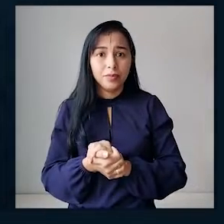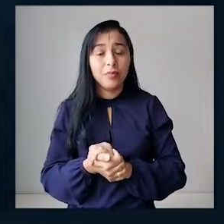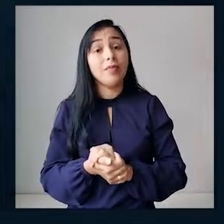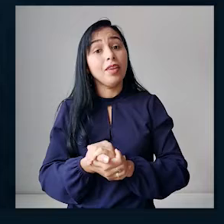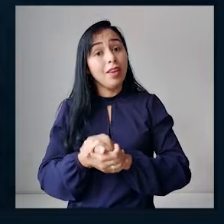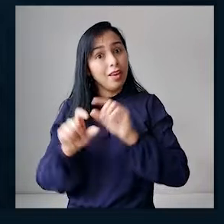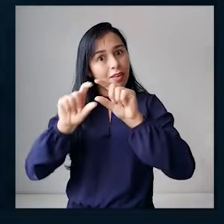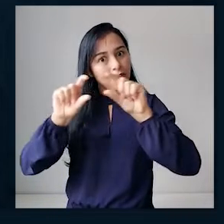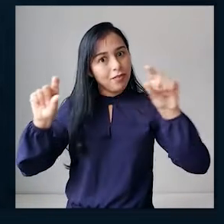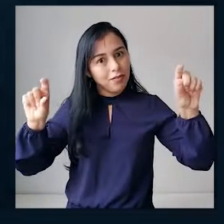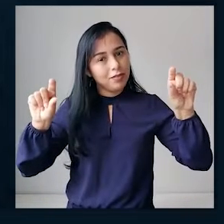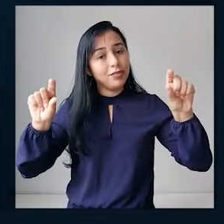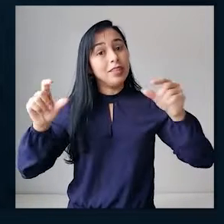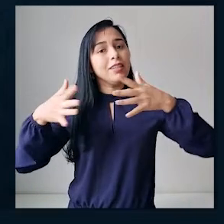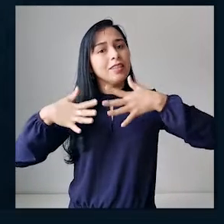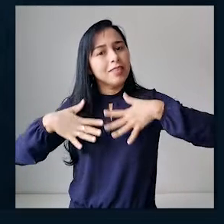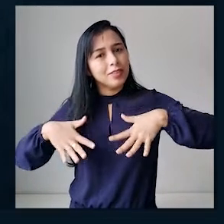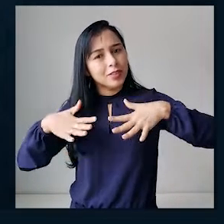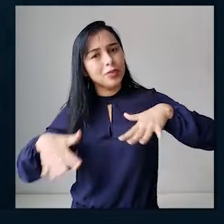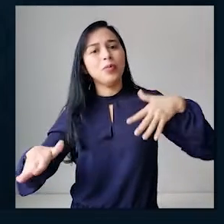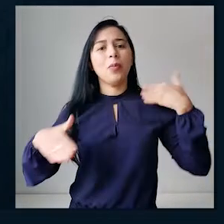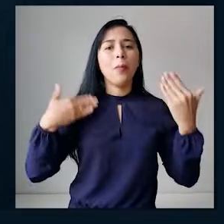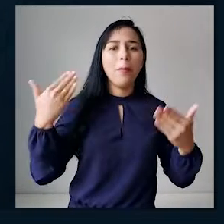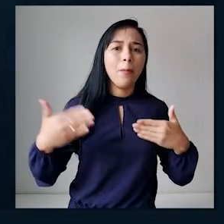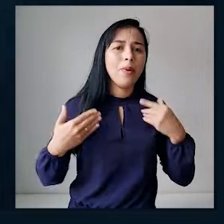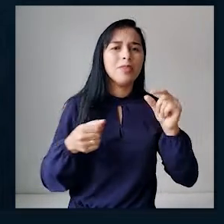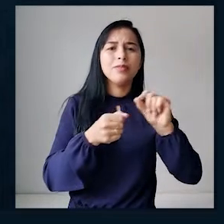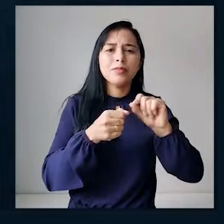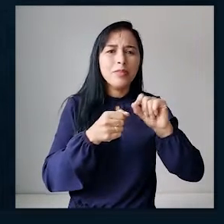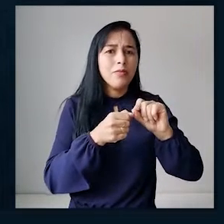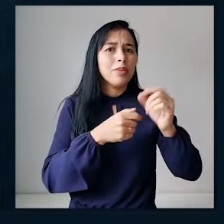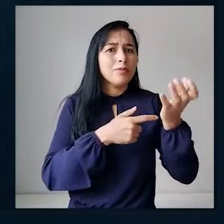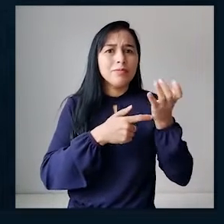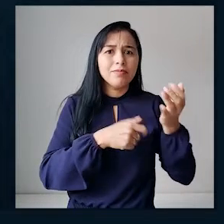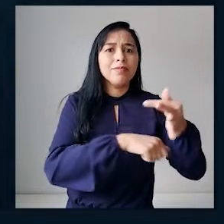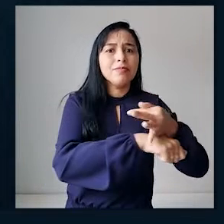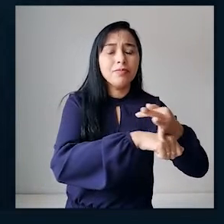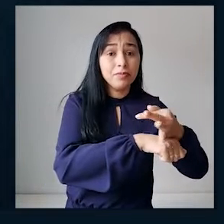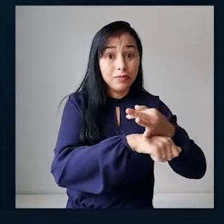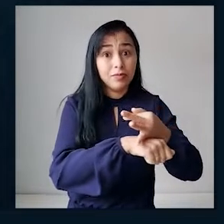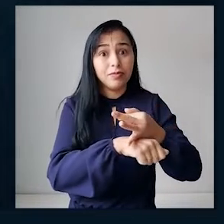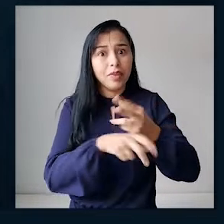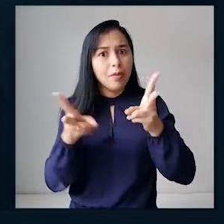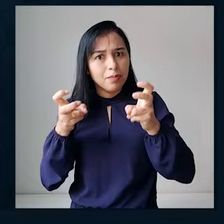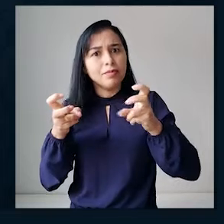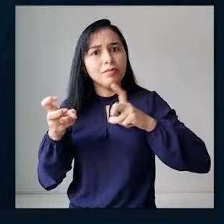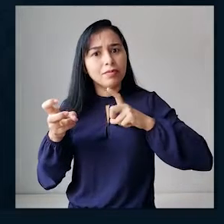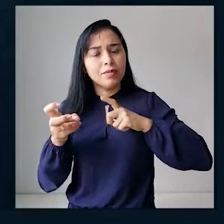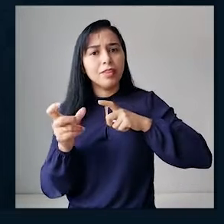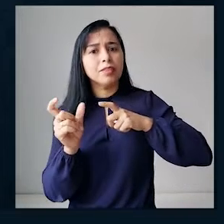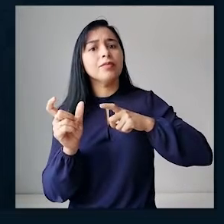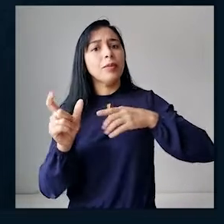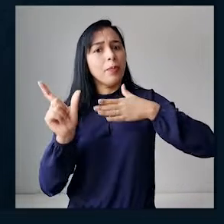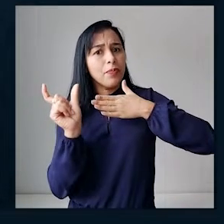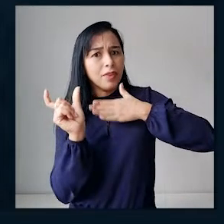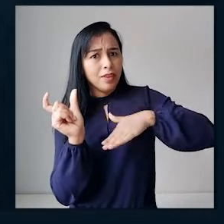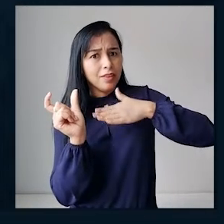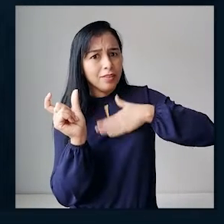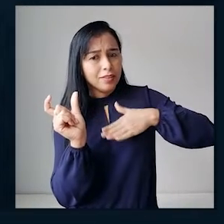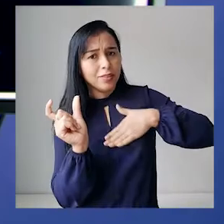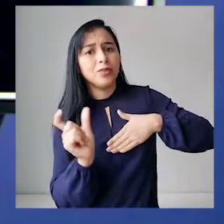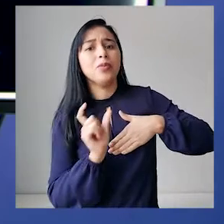Descansou, passeou e fez o que mais quis nas férias. Aqui nós temos um exemplo de